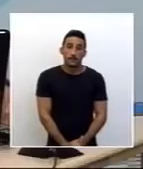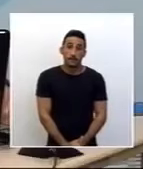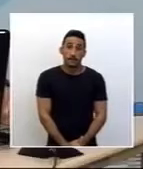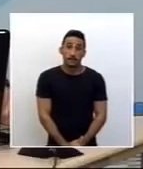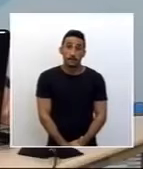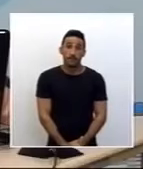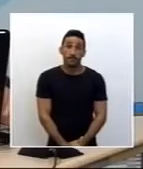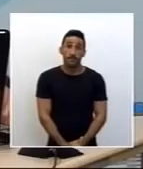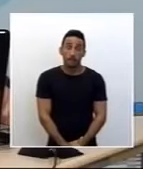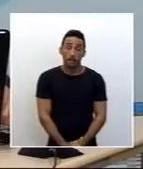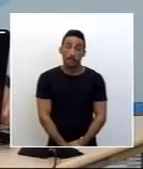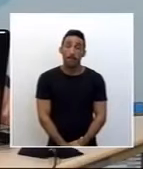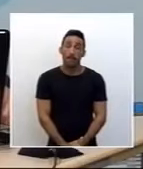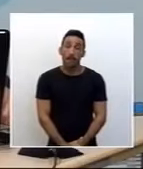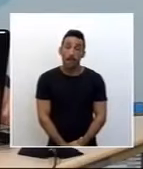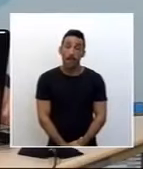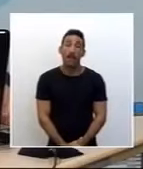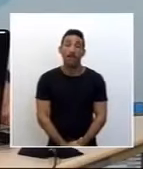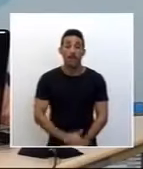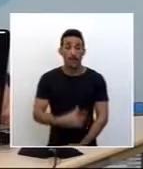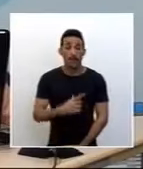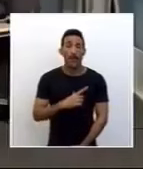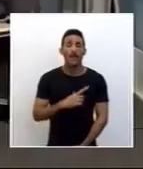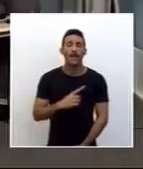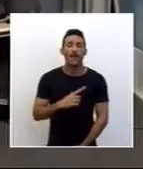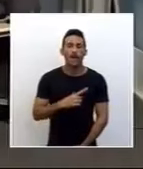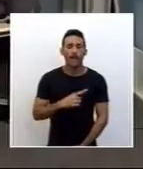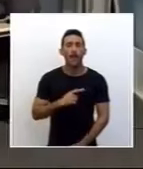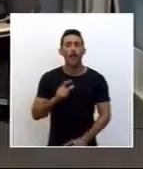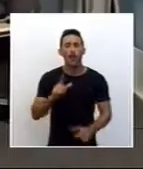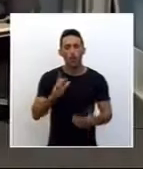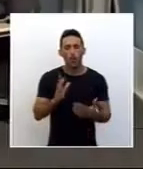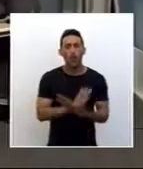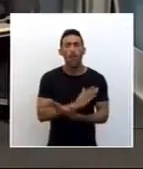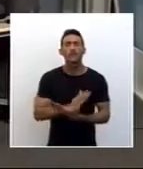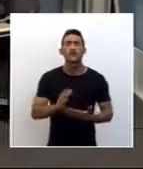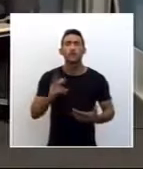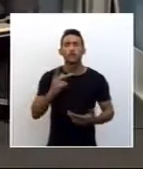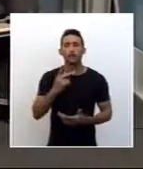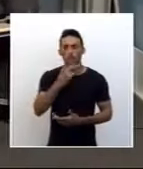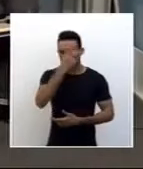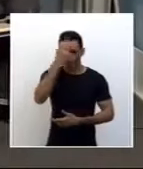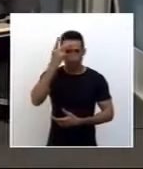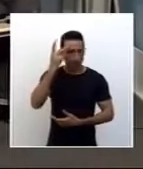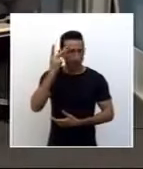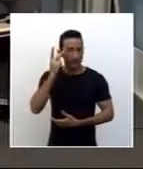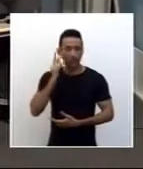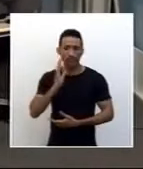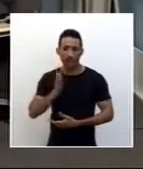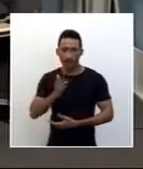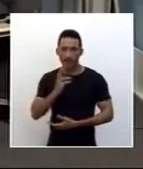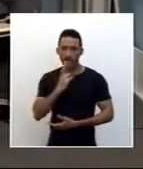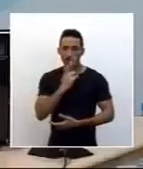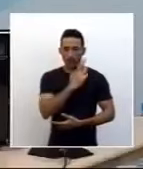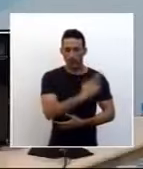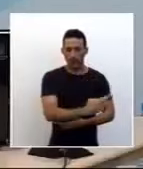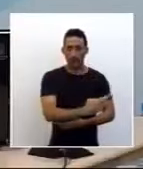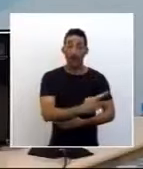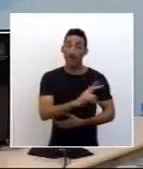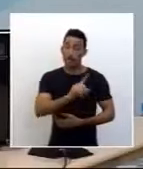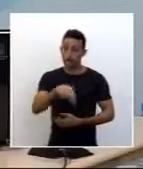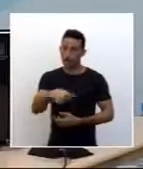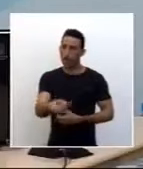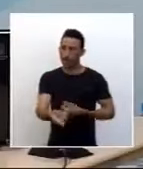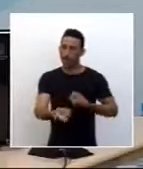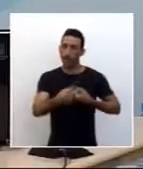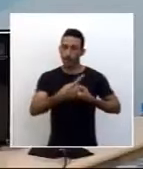a gente que já respondeu é para ver se eles concordam né gente perfeito tá Depois a gente voltar nessa pergunta quatro